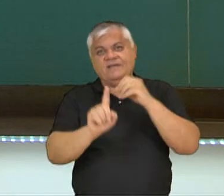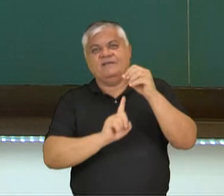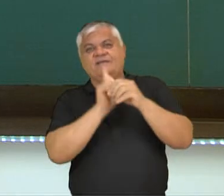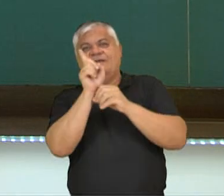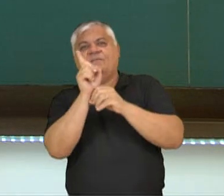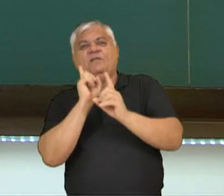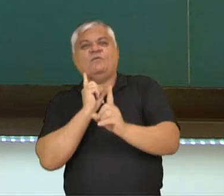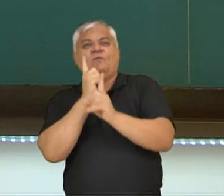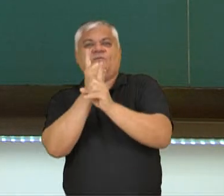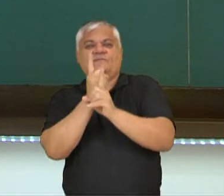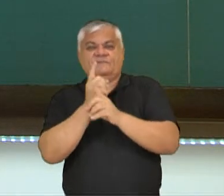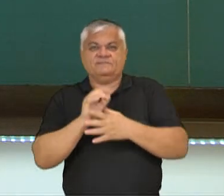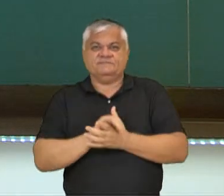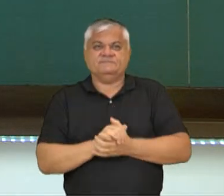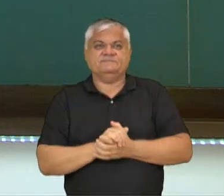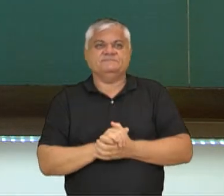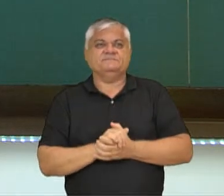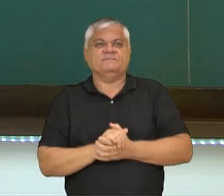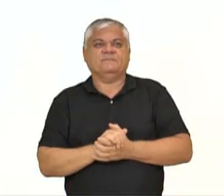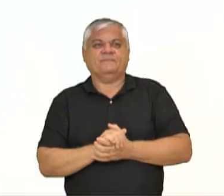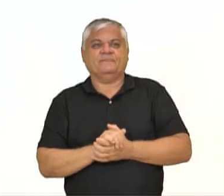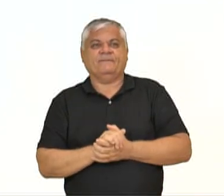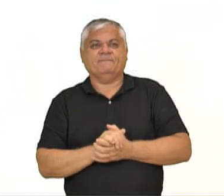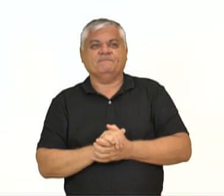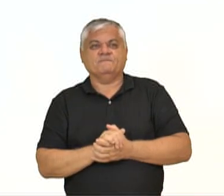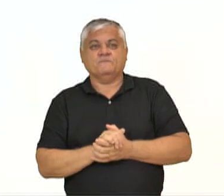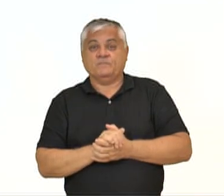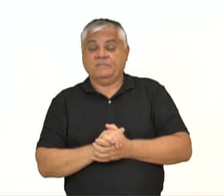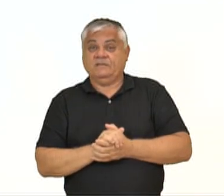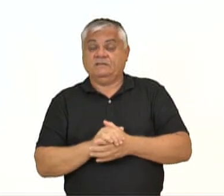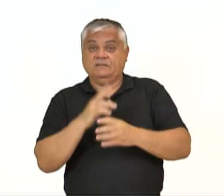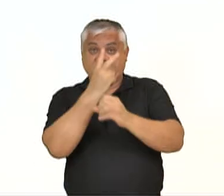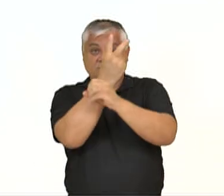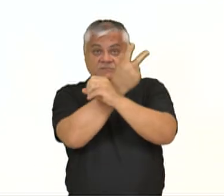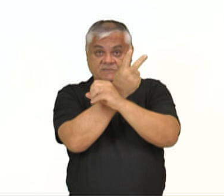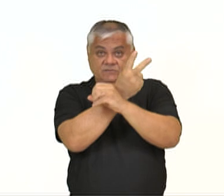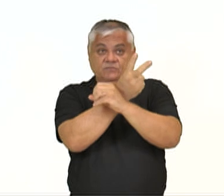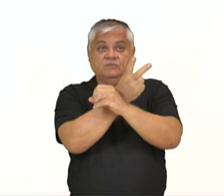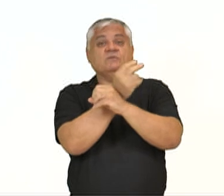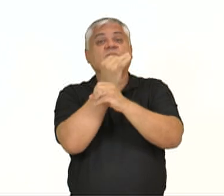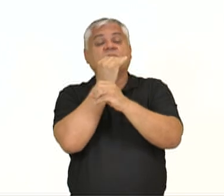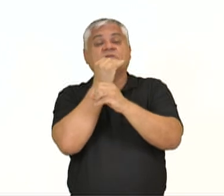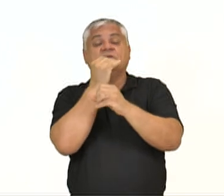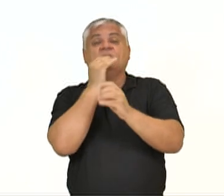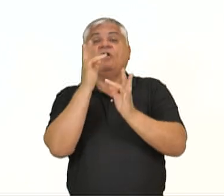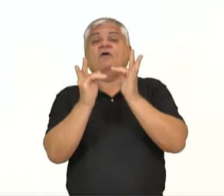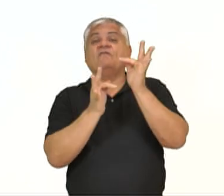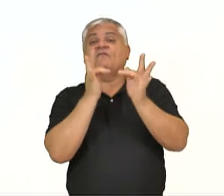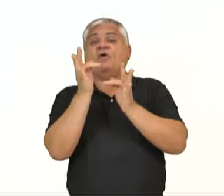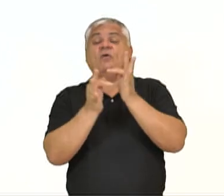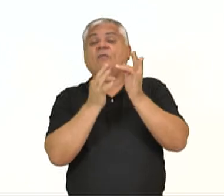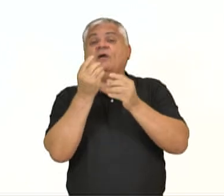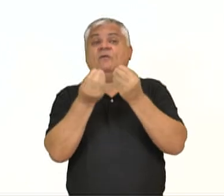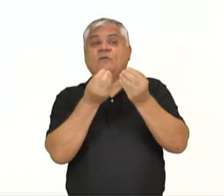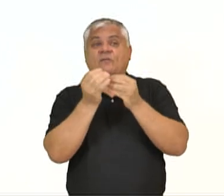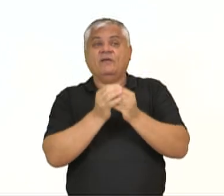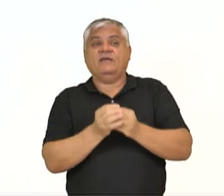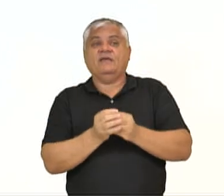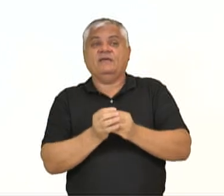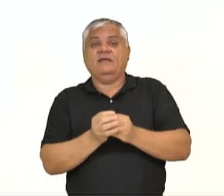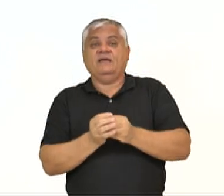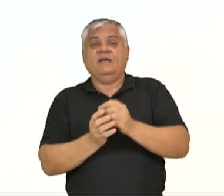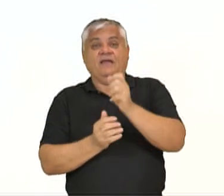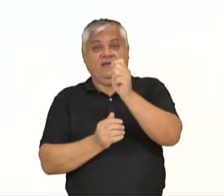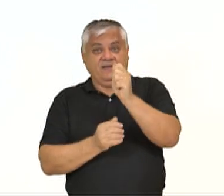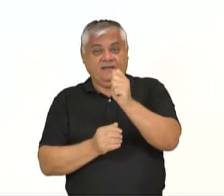o seu ângulo correspondente. Então, como que a gente faz? Se ele está no segundo quadrante, a fórmula de redução ao primeiro quadrante é